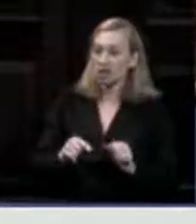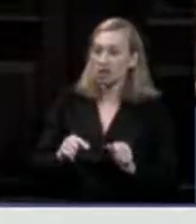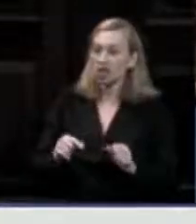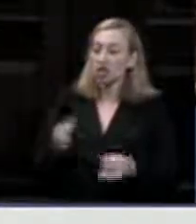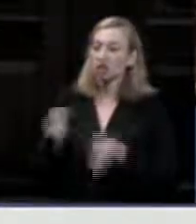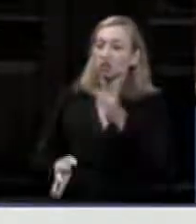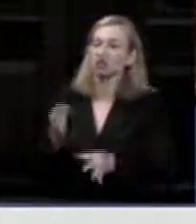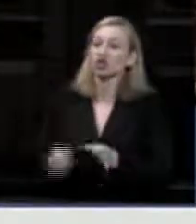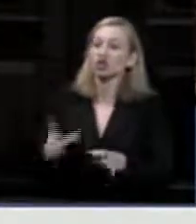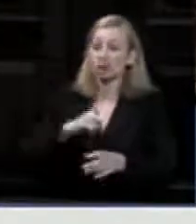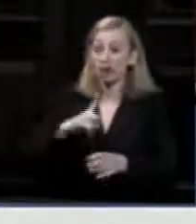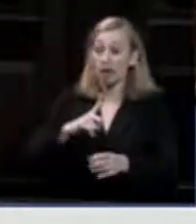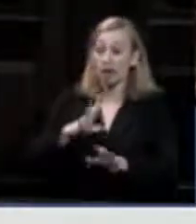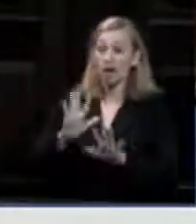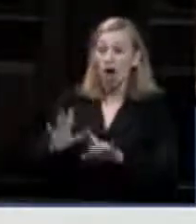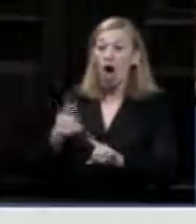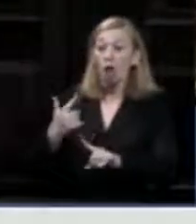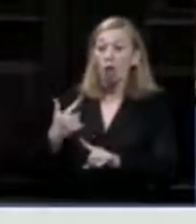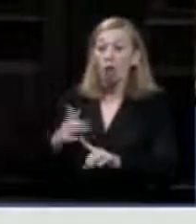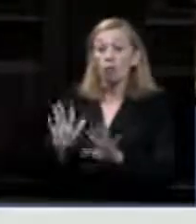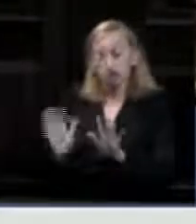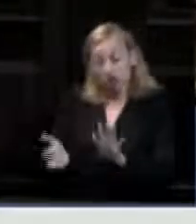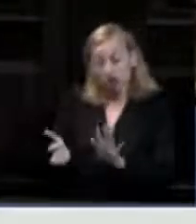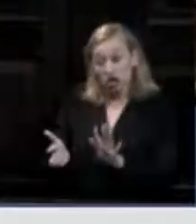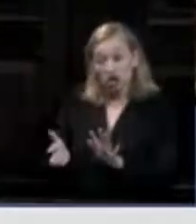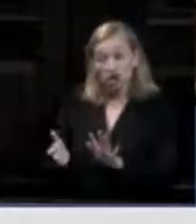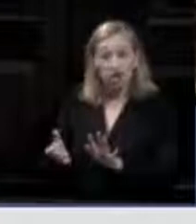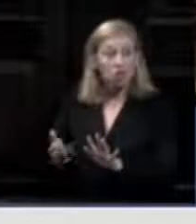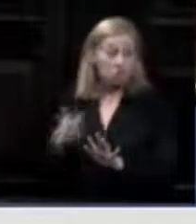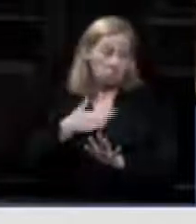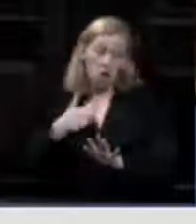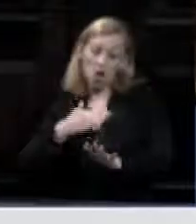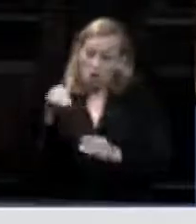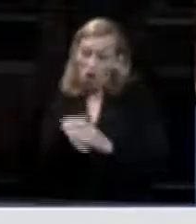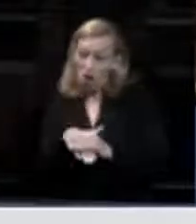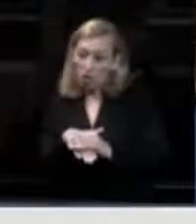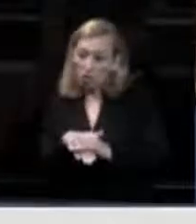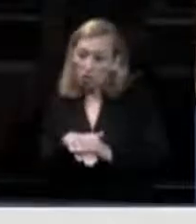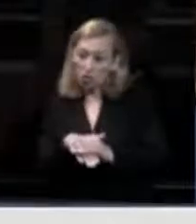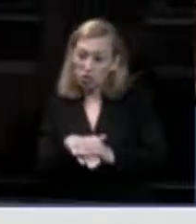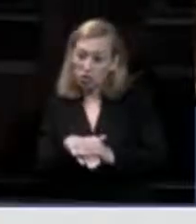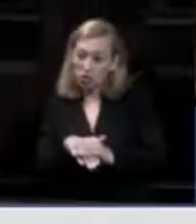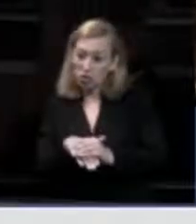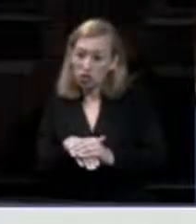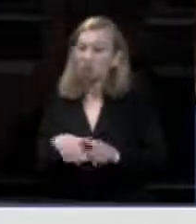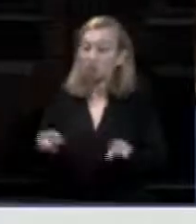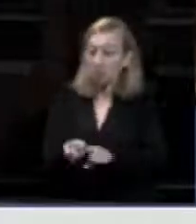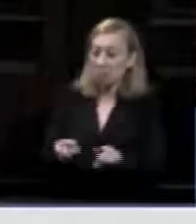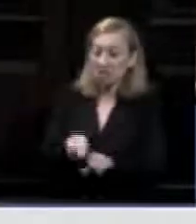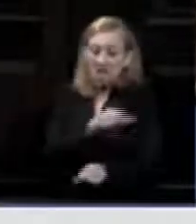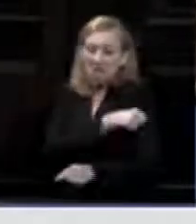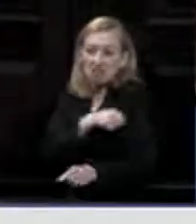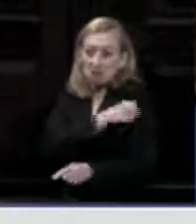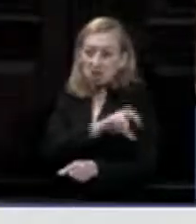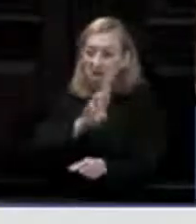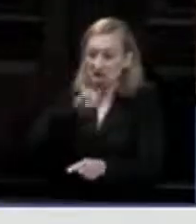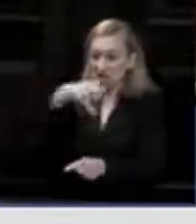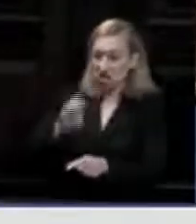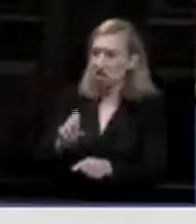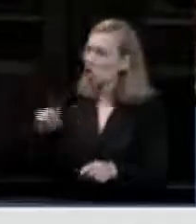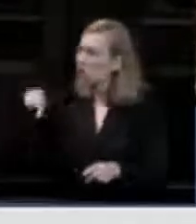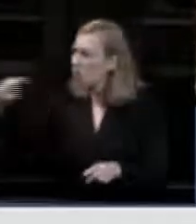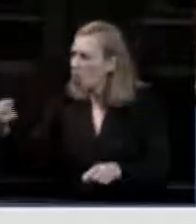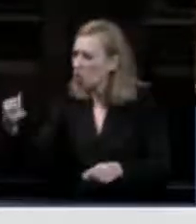deputado Eliomar Coelho, não com o meu voto, nem com o de Vossa Excelência, e nem com o voto da deputada enfermeira Rejane e de outros